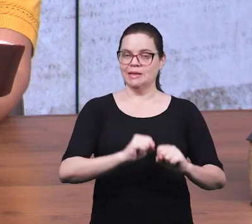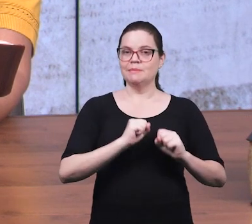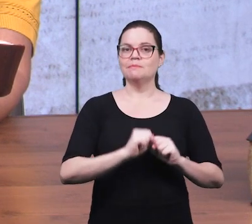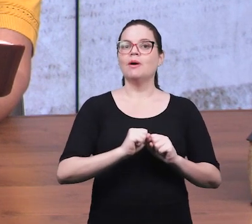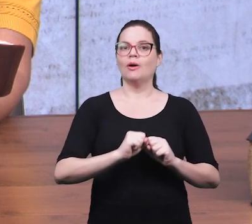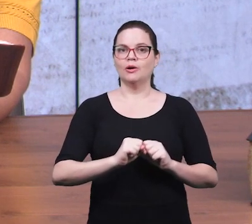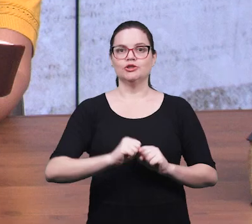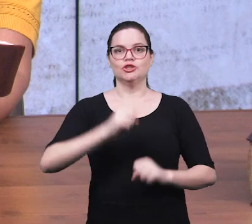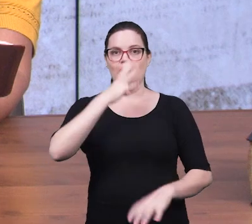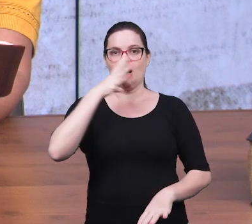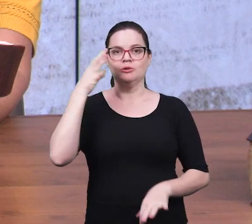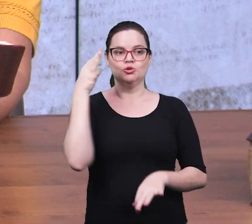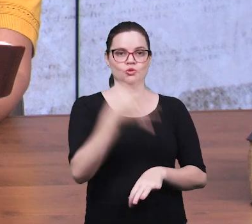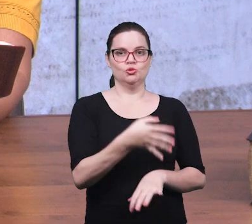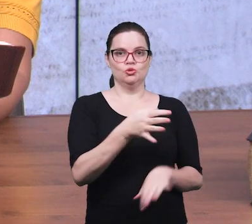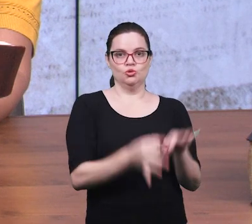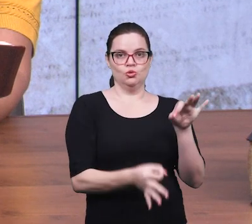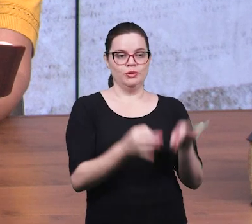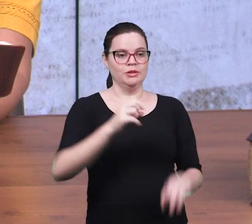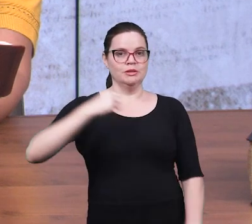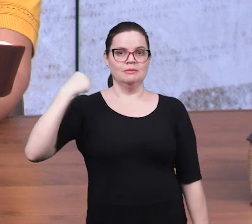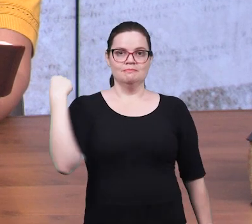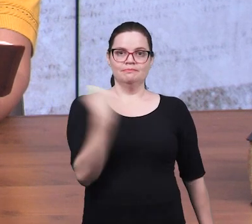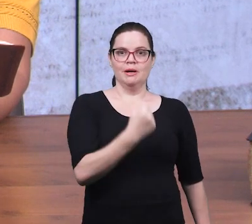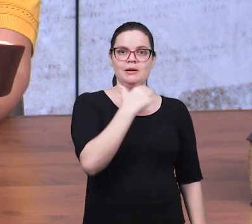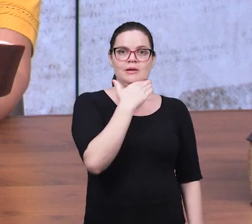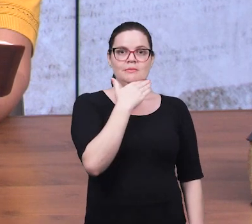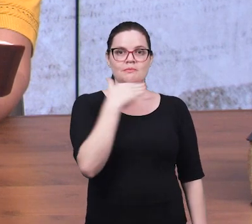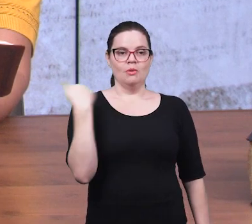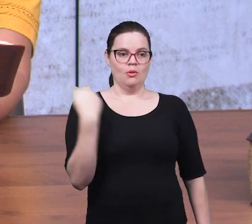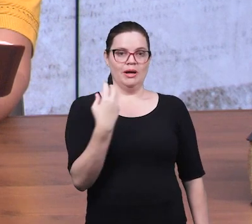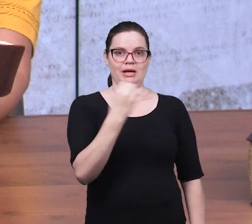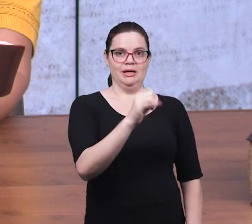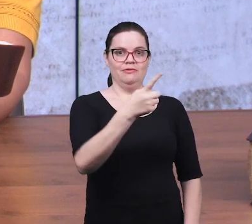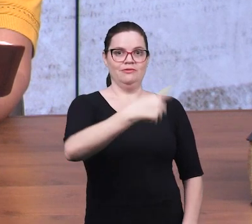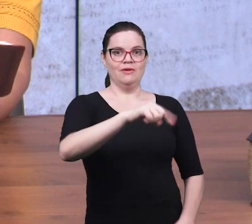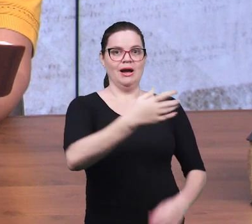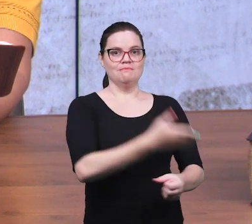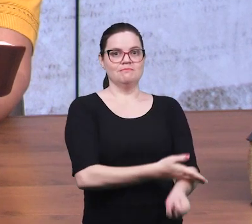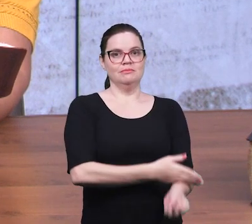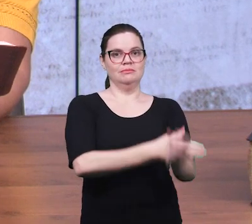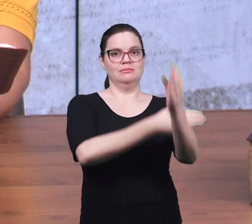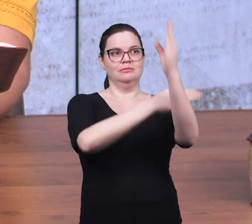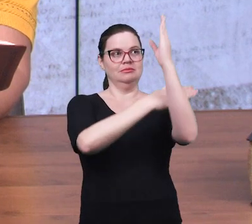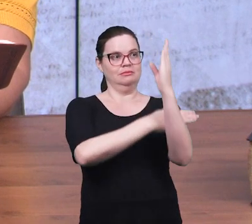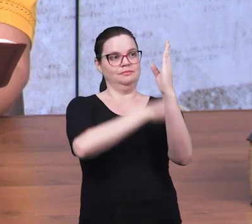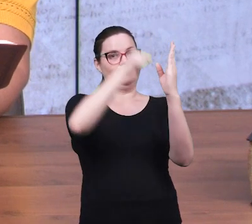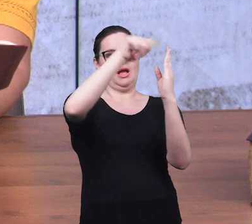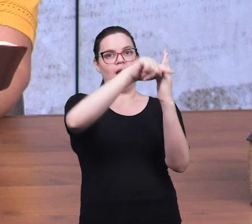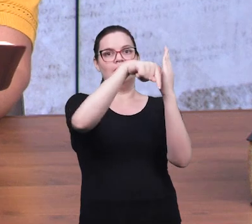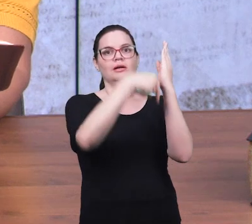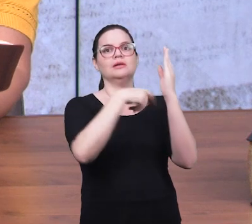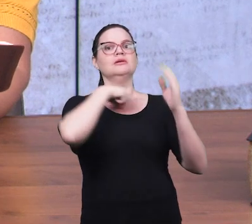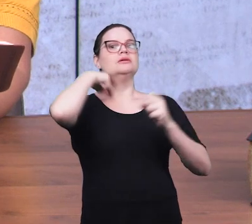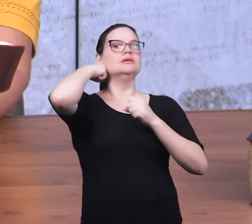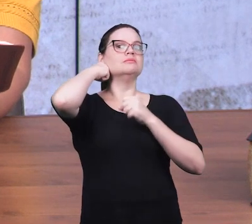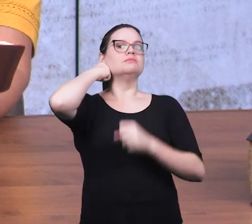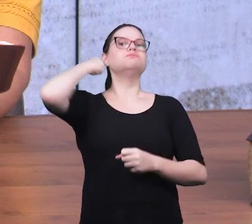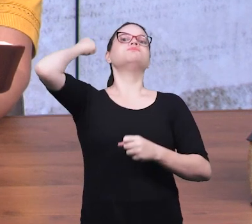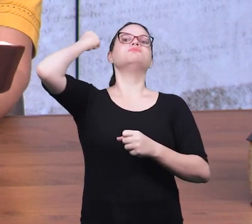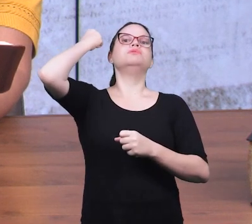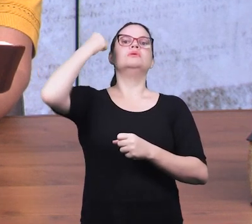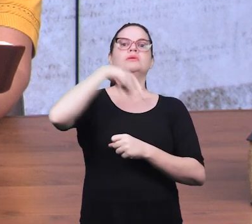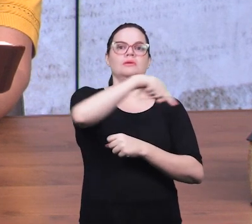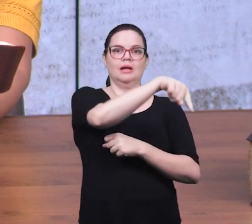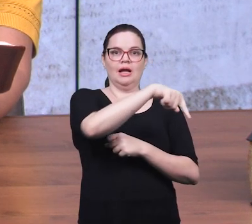de morrer, e o pendurares num madeiro, o seu cadáver não permanecerá